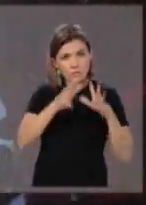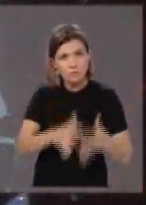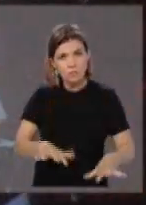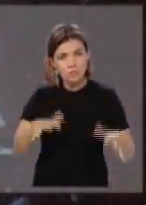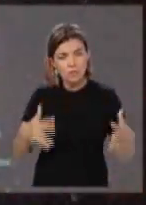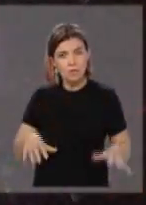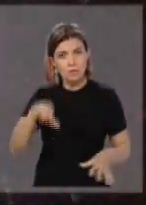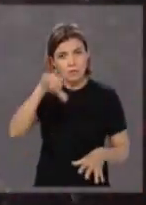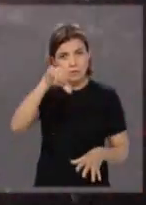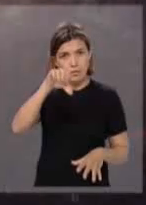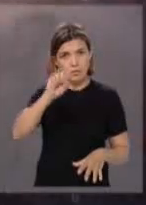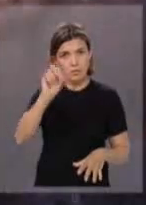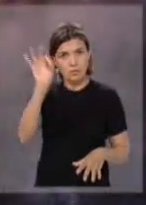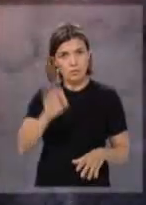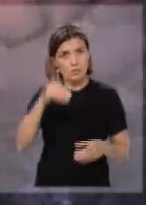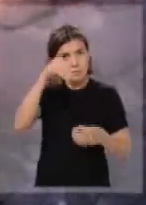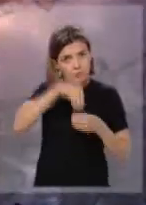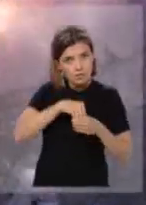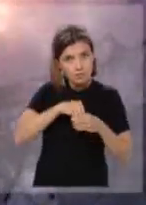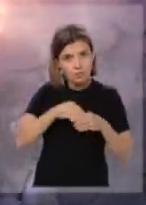98%.